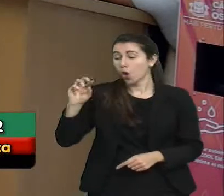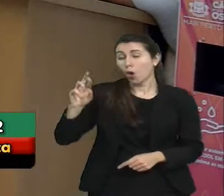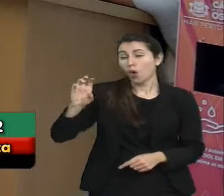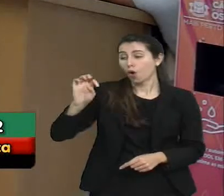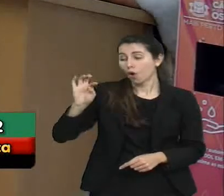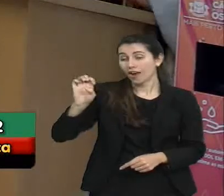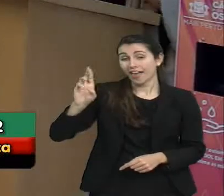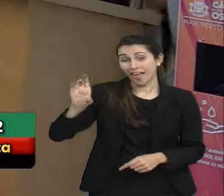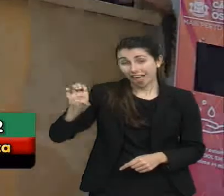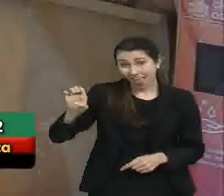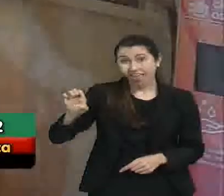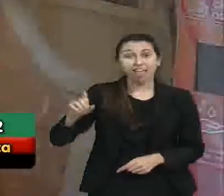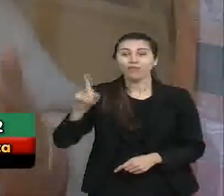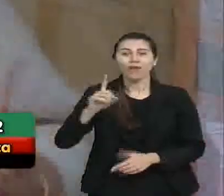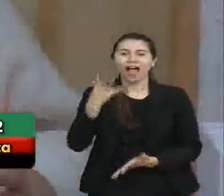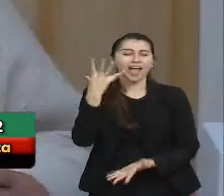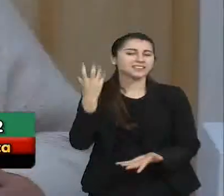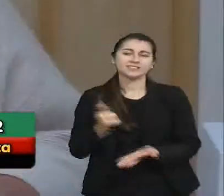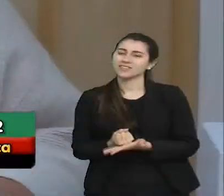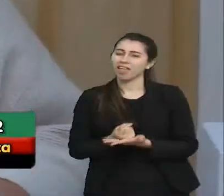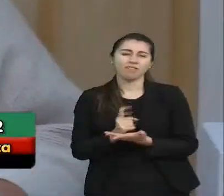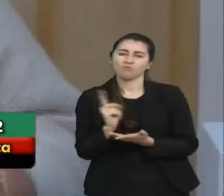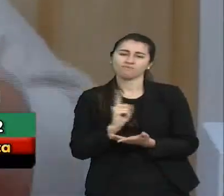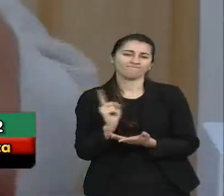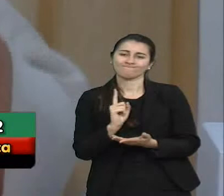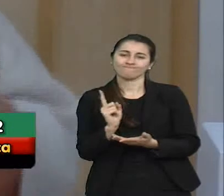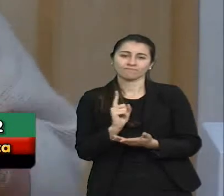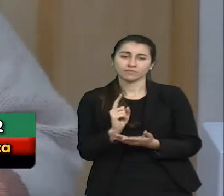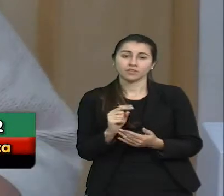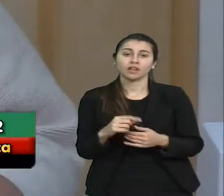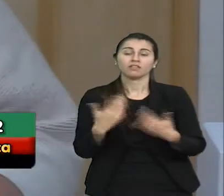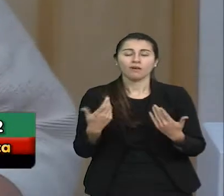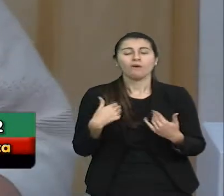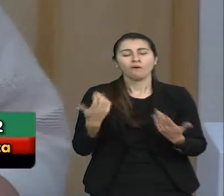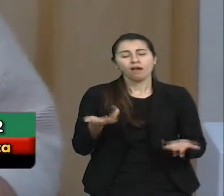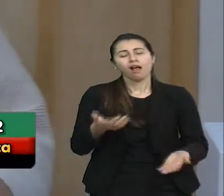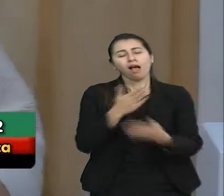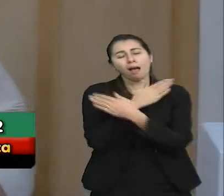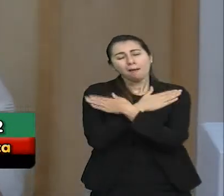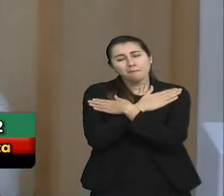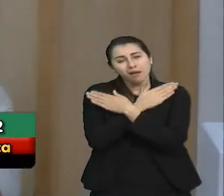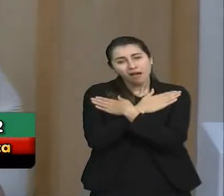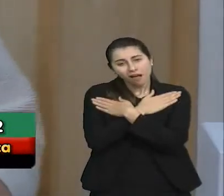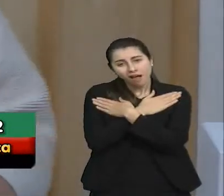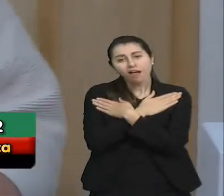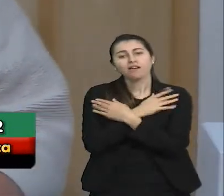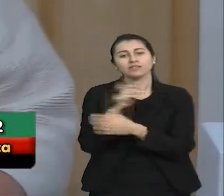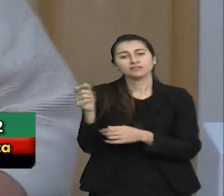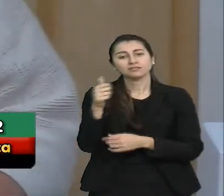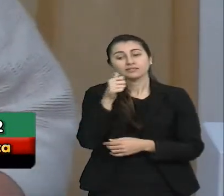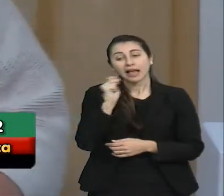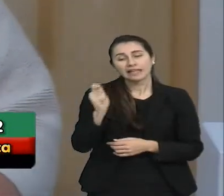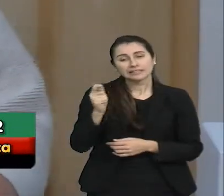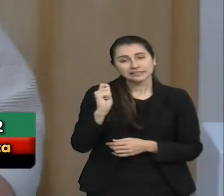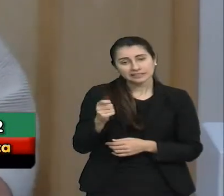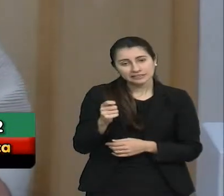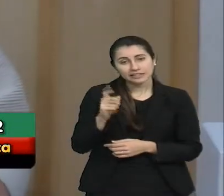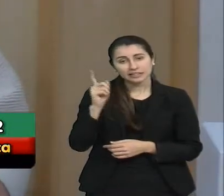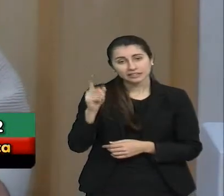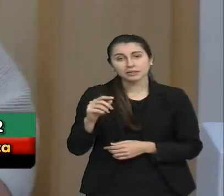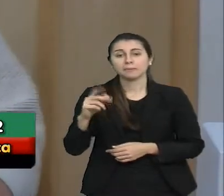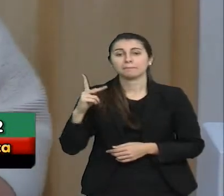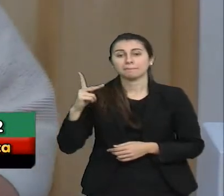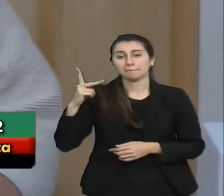né? Então, a gente precisa revisitar isso. Deixo aqui um abraço à cacique Alaide Pancararé, mas a gente tem que